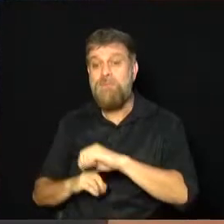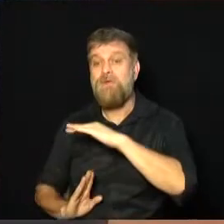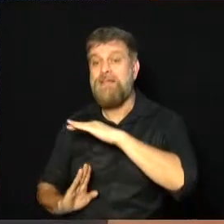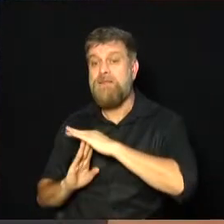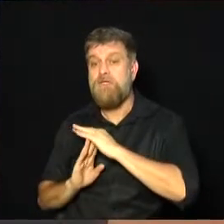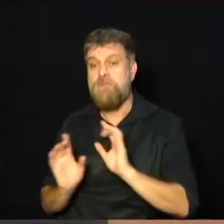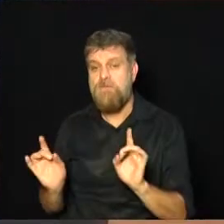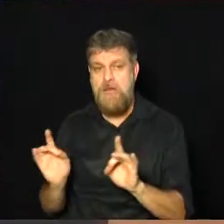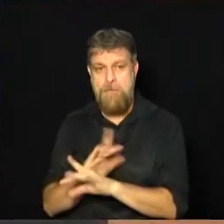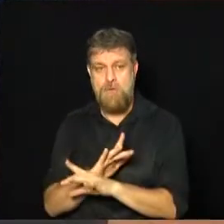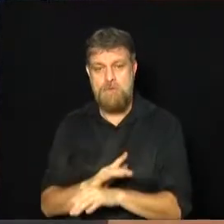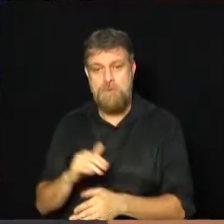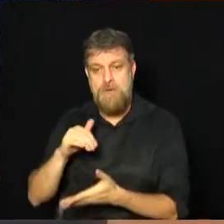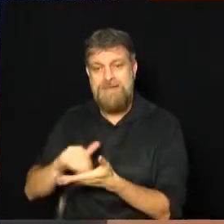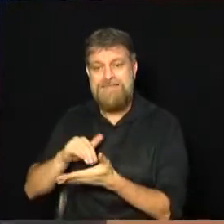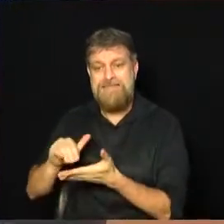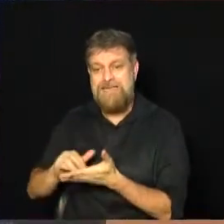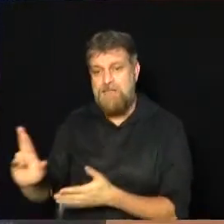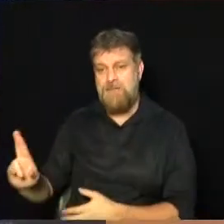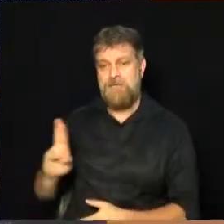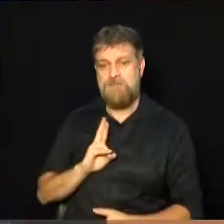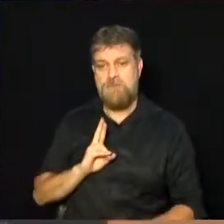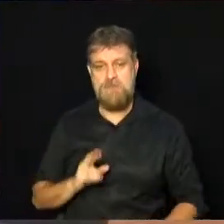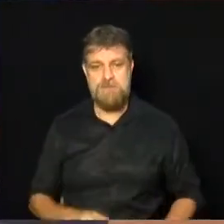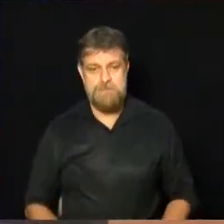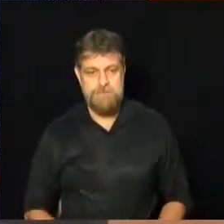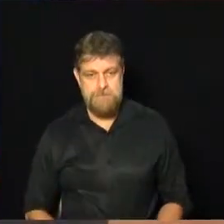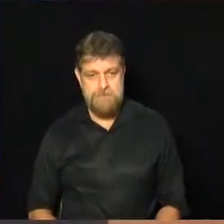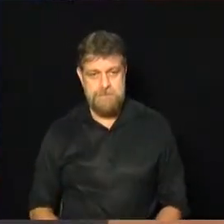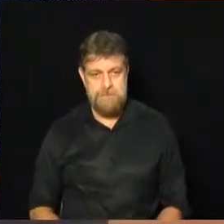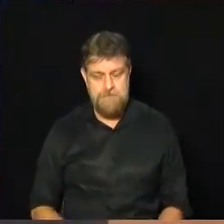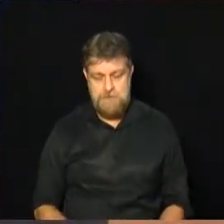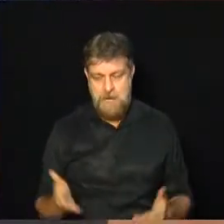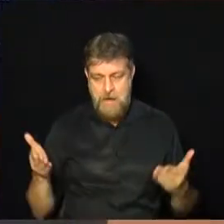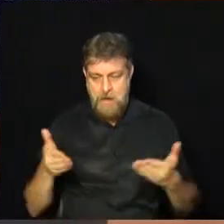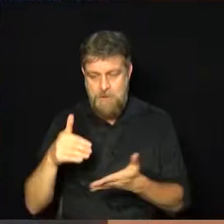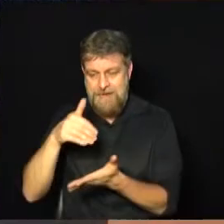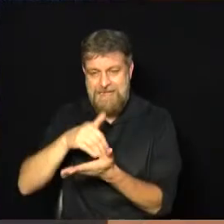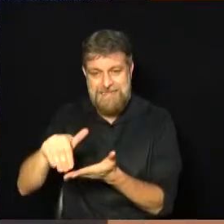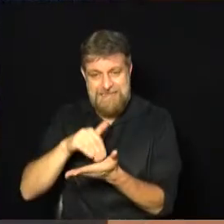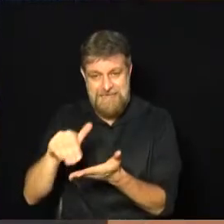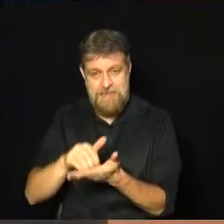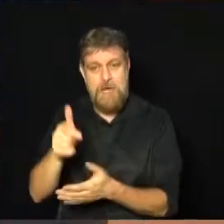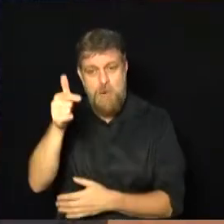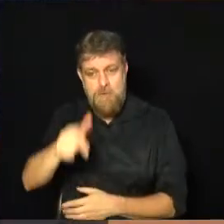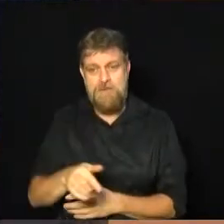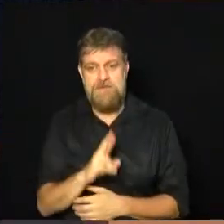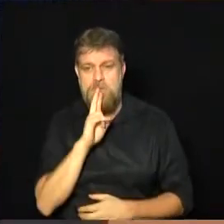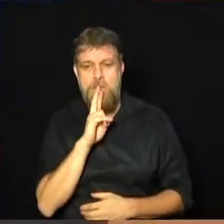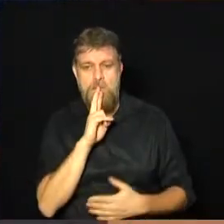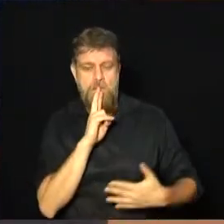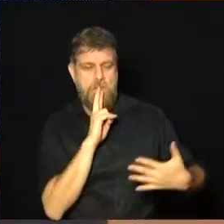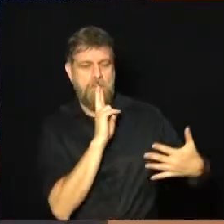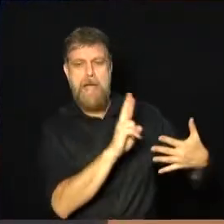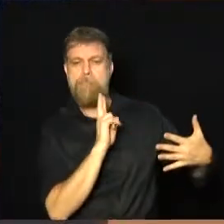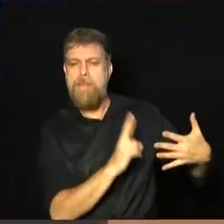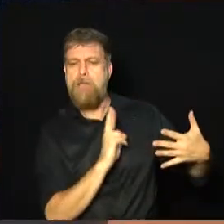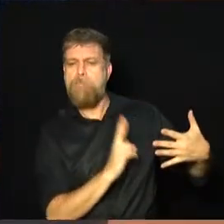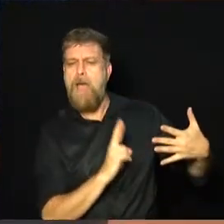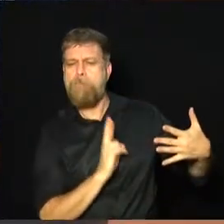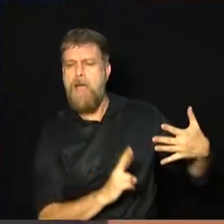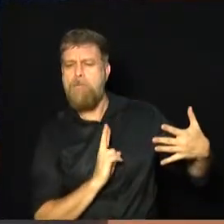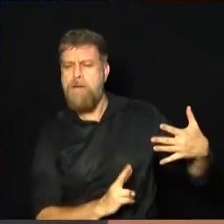então, o secretário complementasse. Maravilha. Está com a palavra aí o secretário novamente para responder essas perguntas.